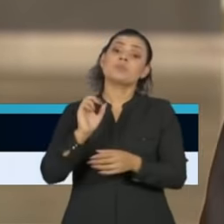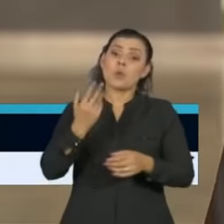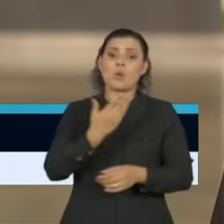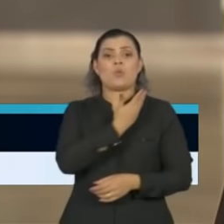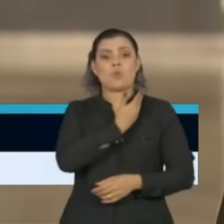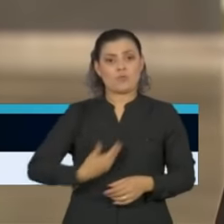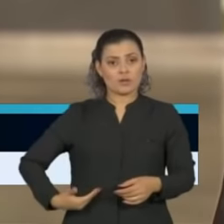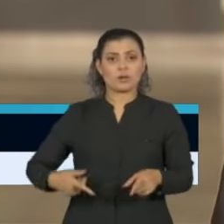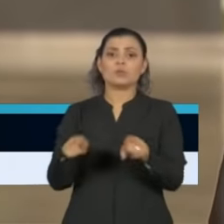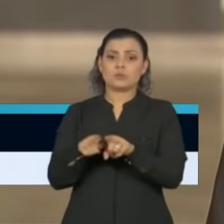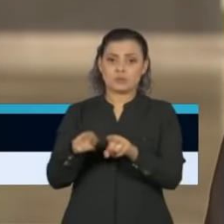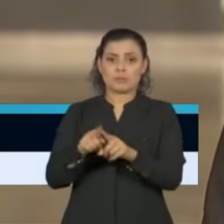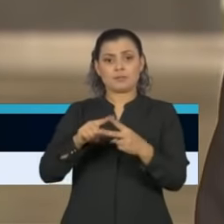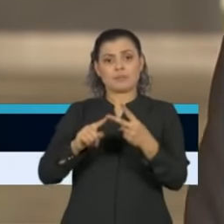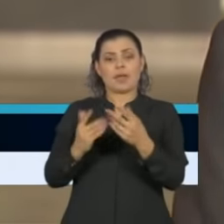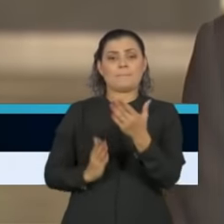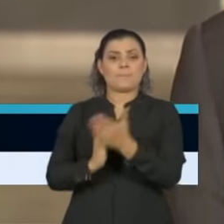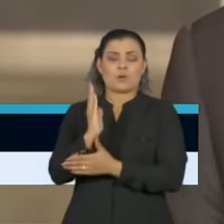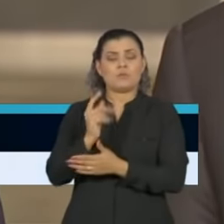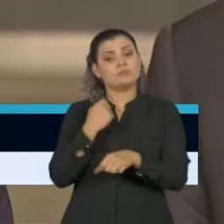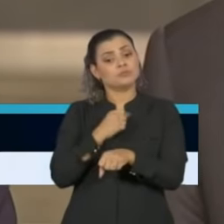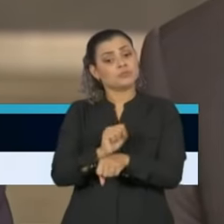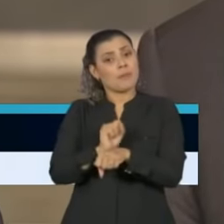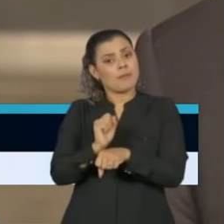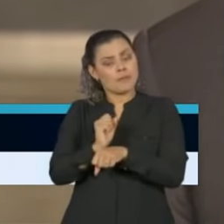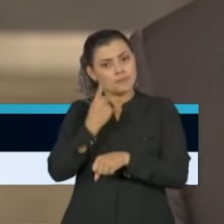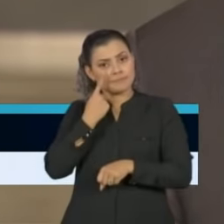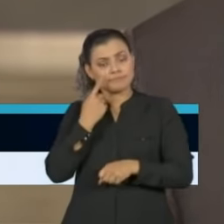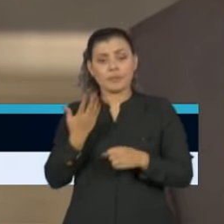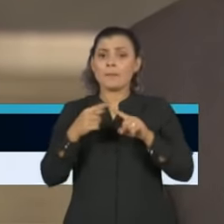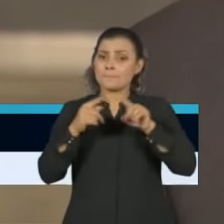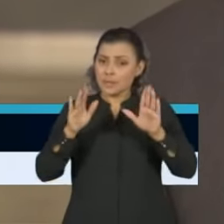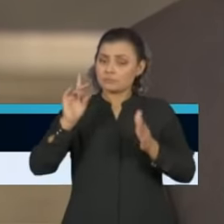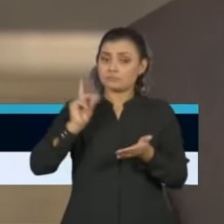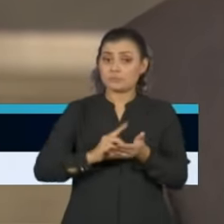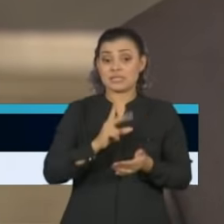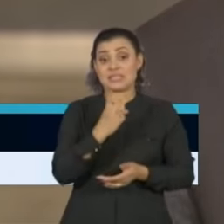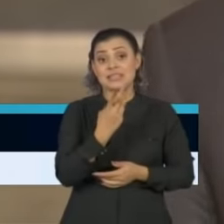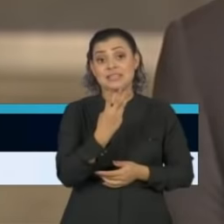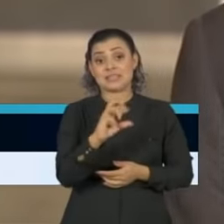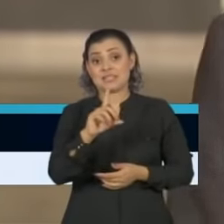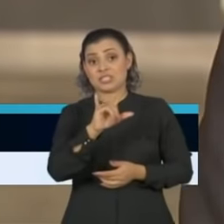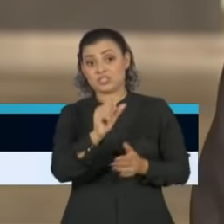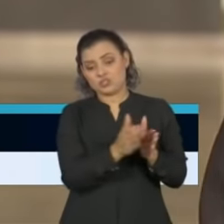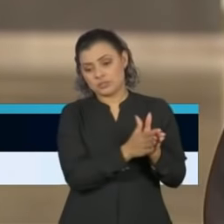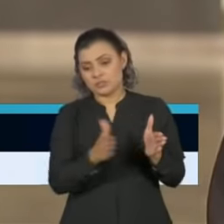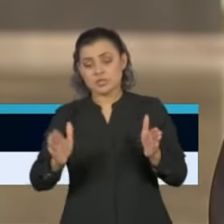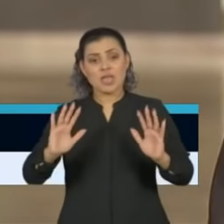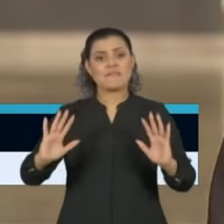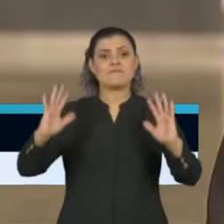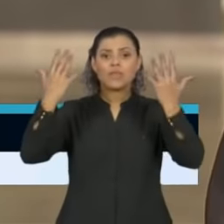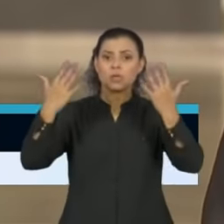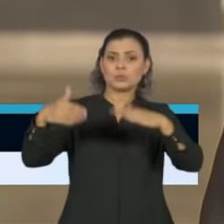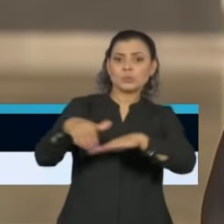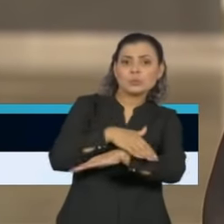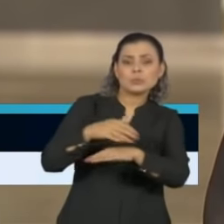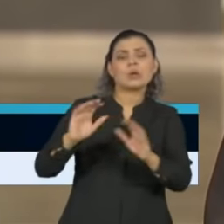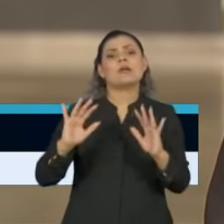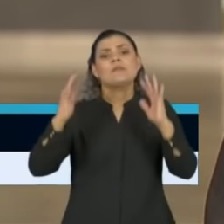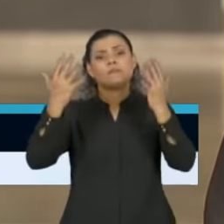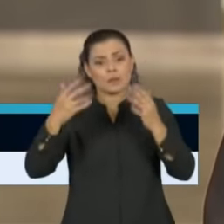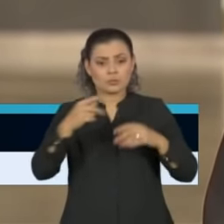do Estado de São Paulo. Suspensão imediata por até 30 dias de eventos públicos estaduais